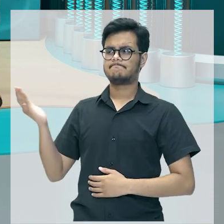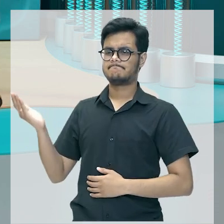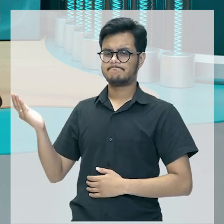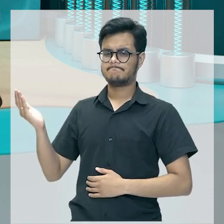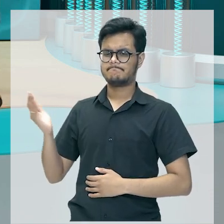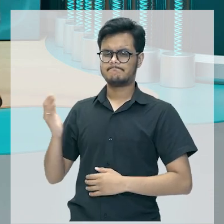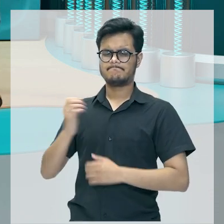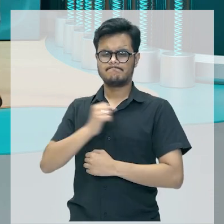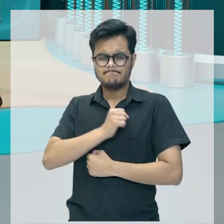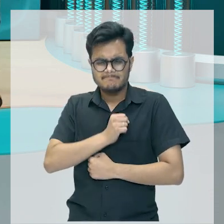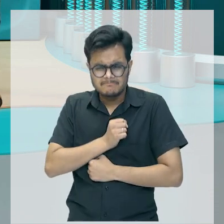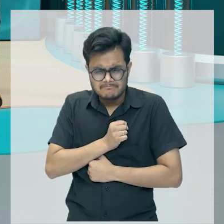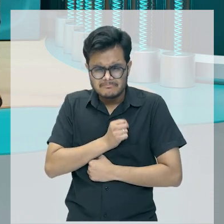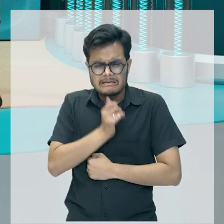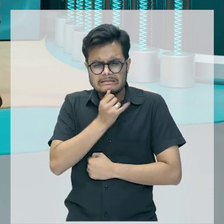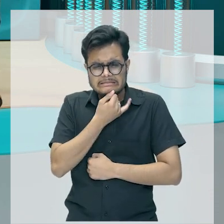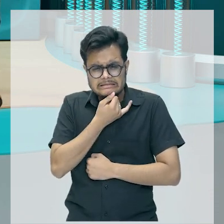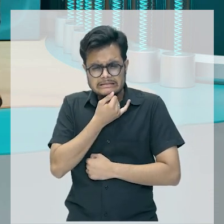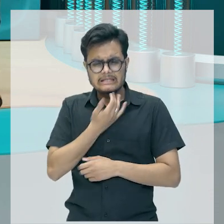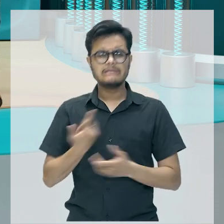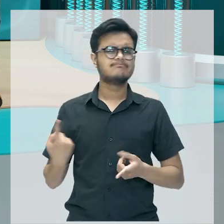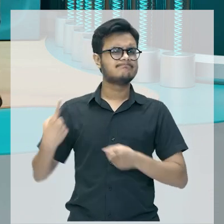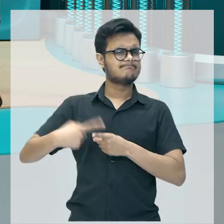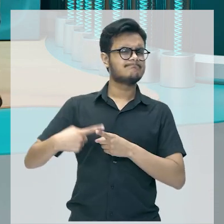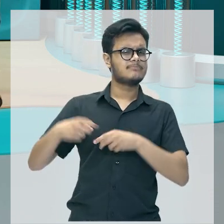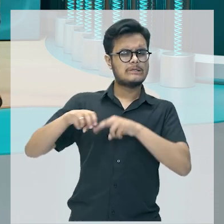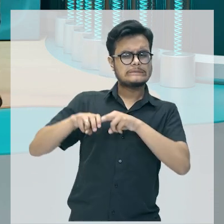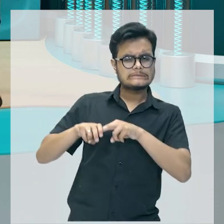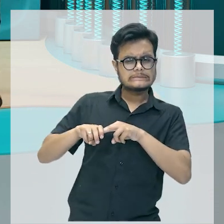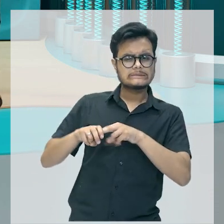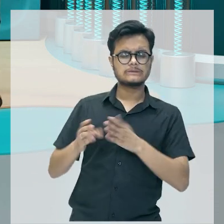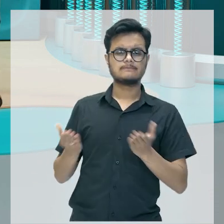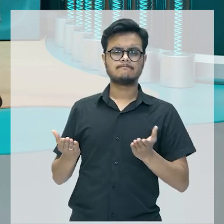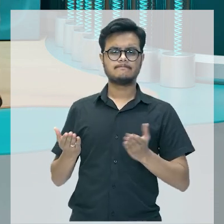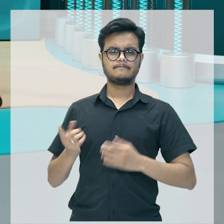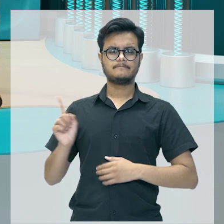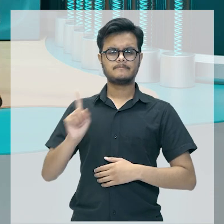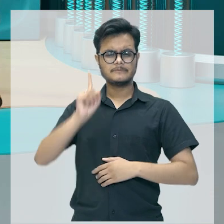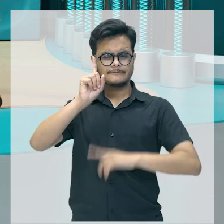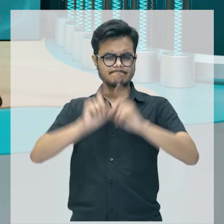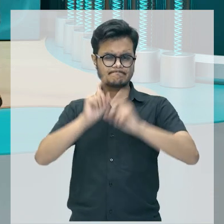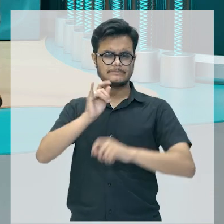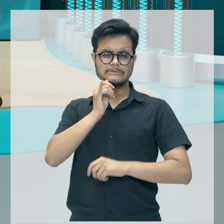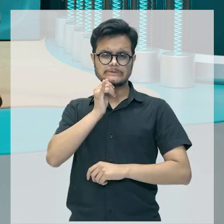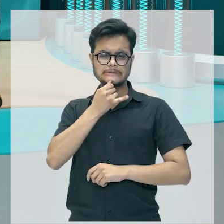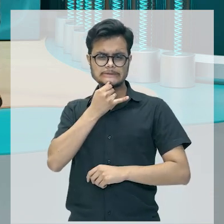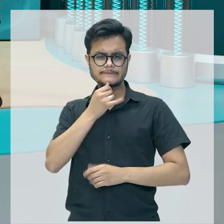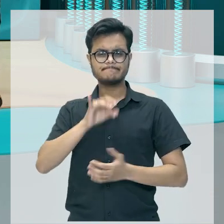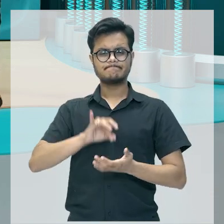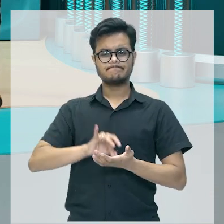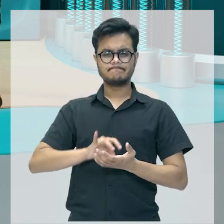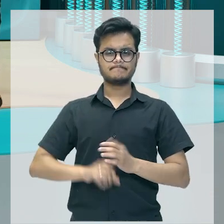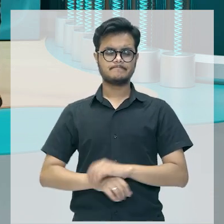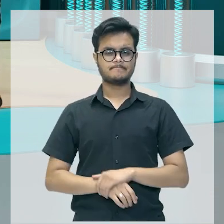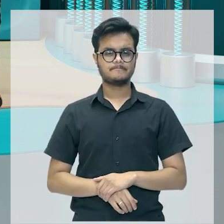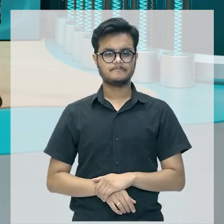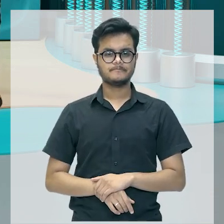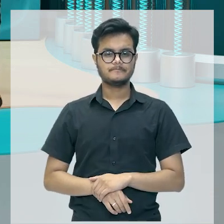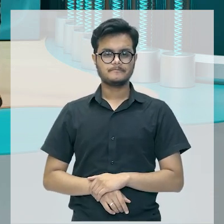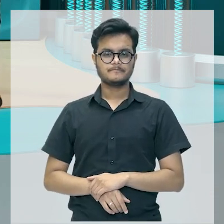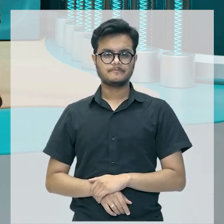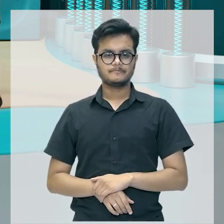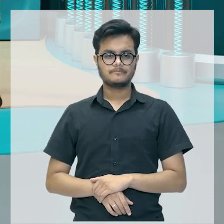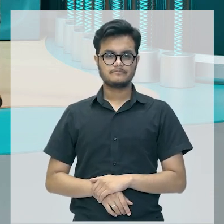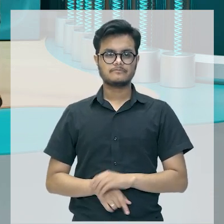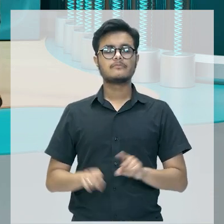toda encolhidinha, toda, né, sentadinha ali no cantinho, está com uma expressão bem triste, não é? E ali no canto vocês